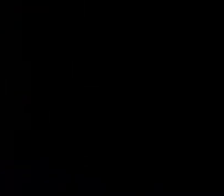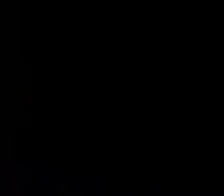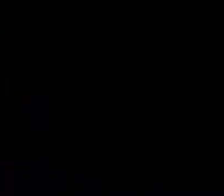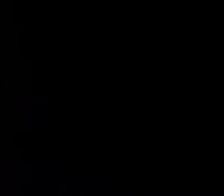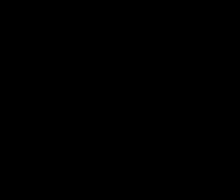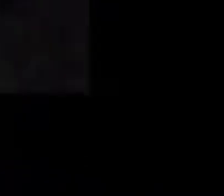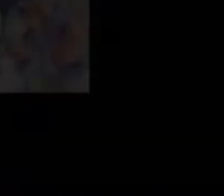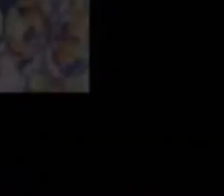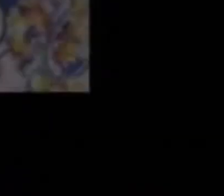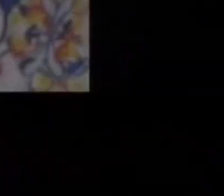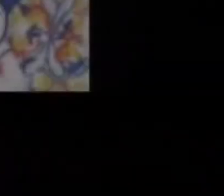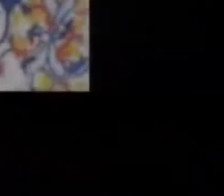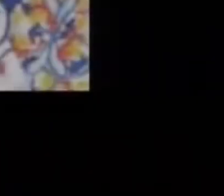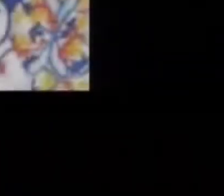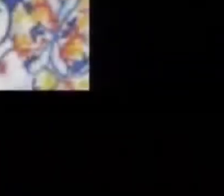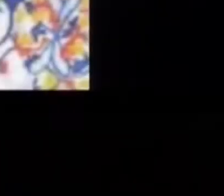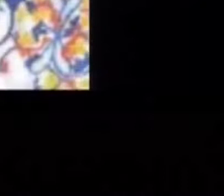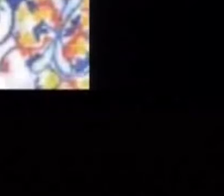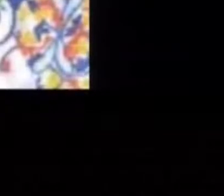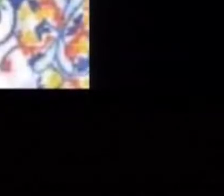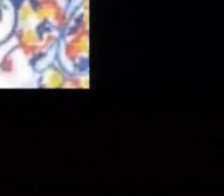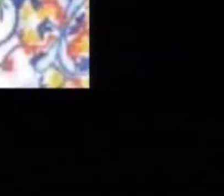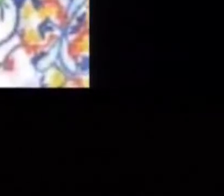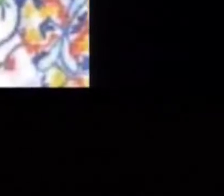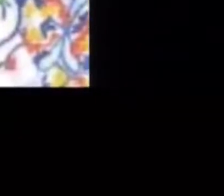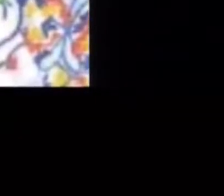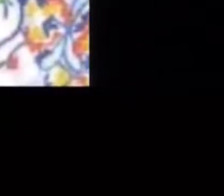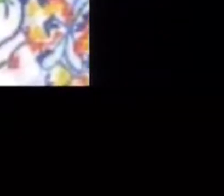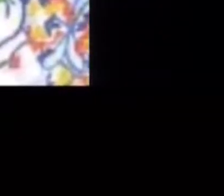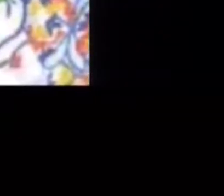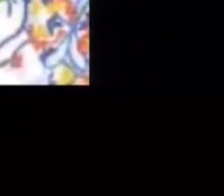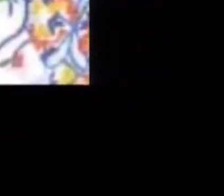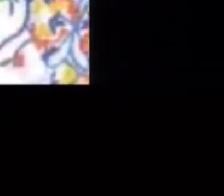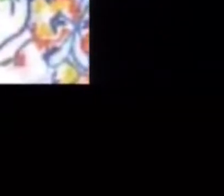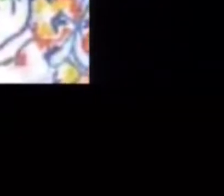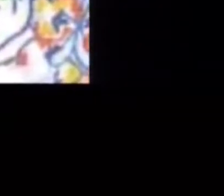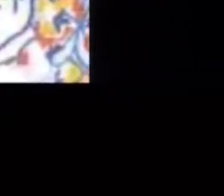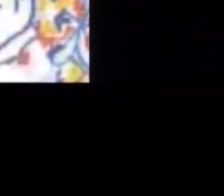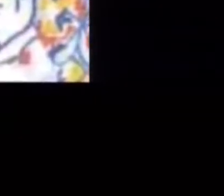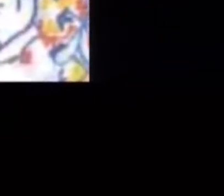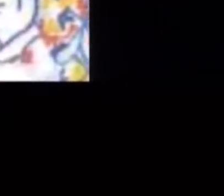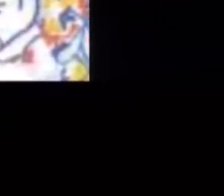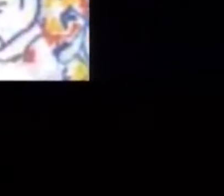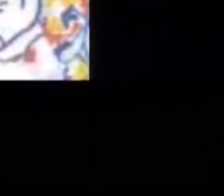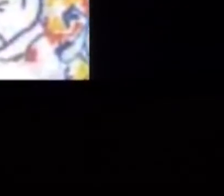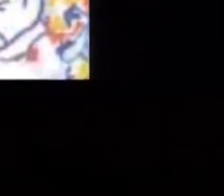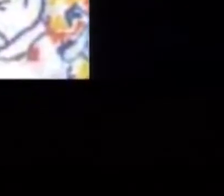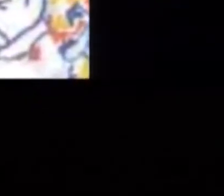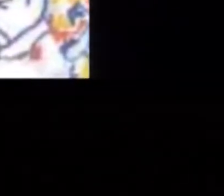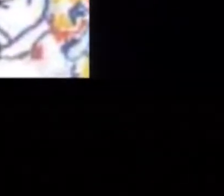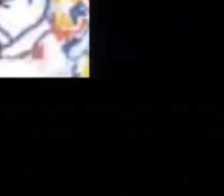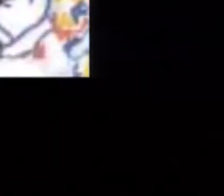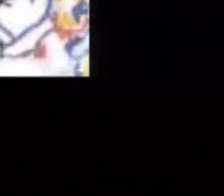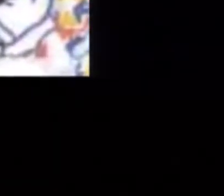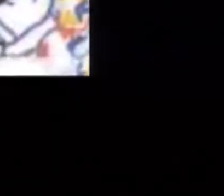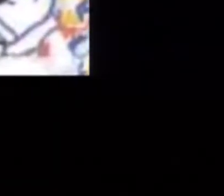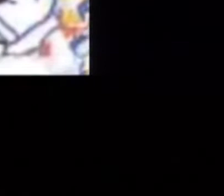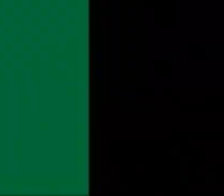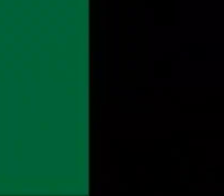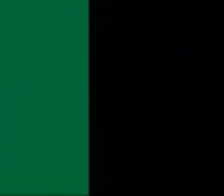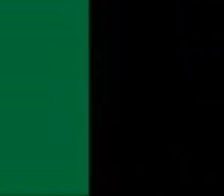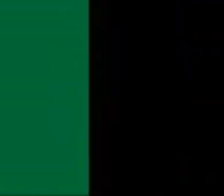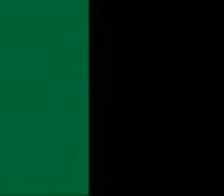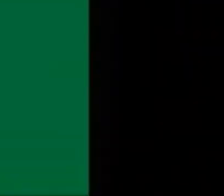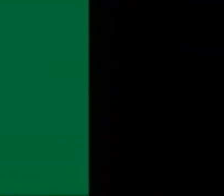O toque de Deus, a vela no breu, a chama da diferença. A vida